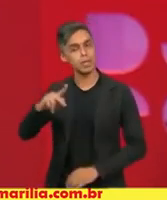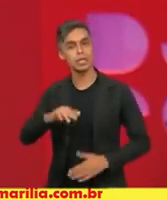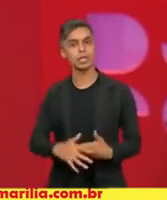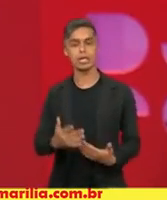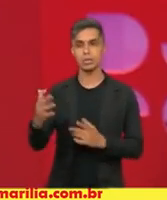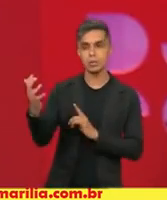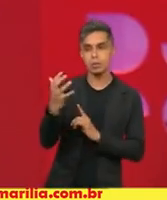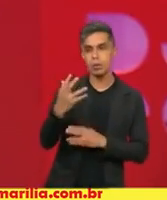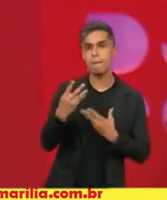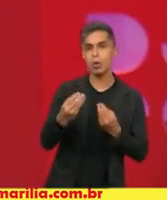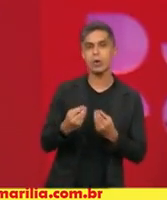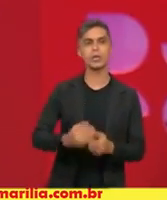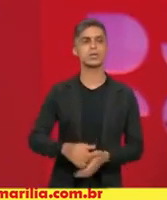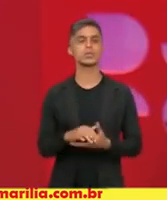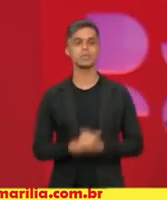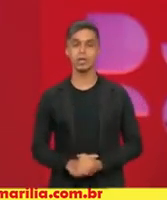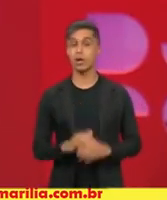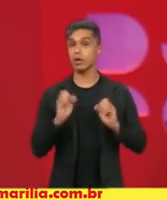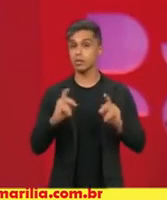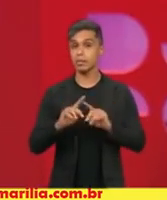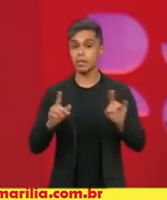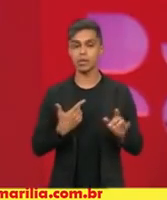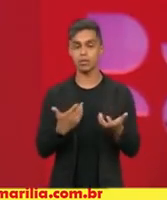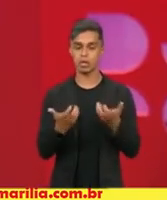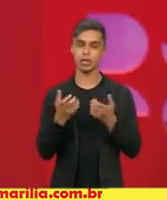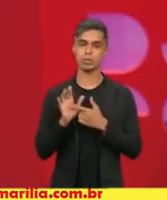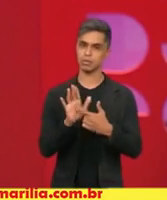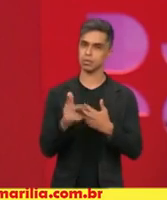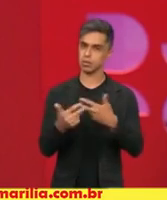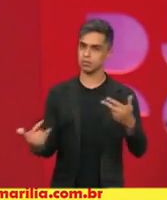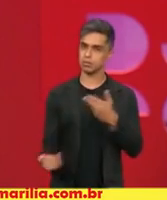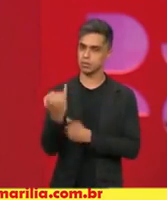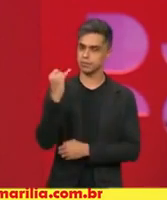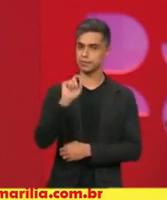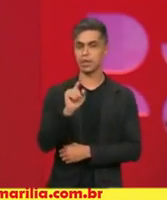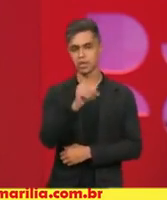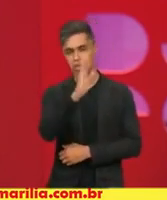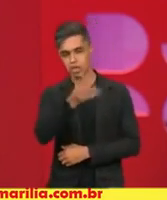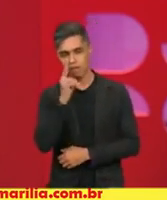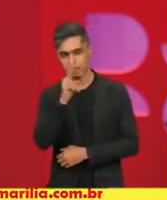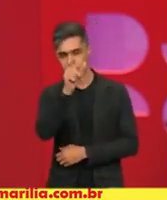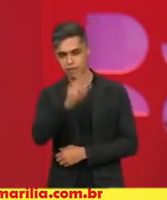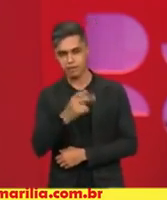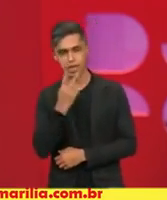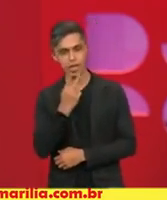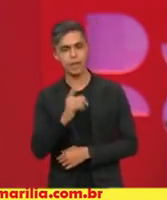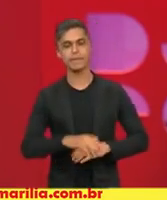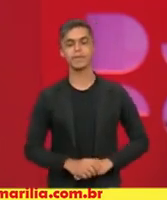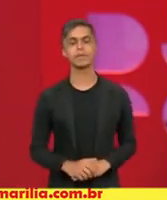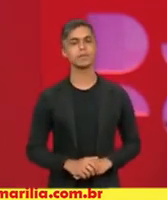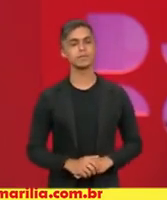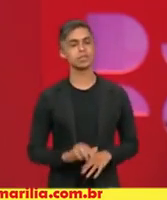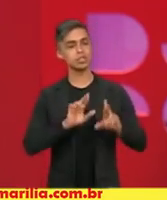o que acontece no Brasil hoje, né? Mas antes eu queria só pontuar uma coisa importante, que eu já ouvi você falar várias vezes, que é uma diferença